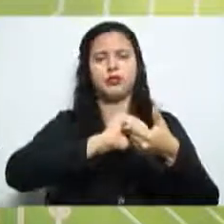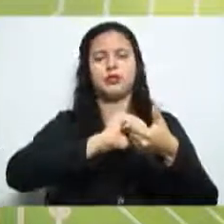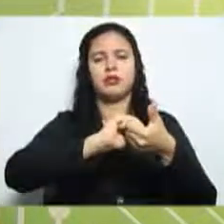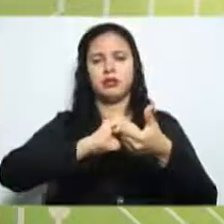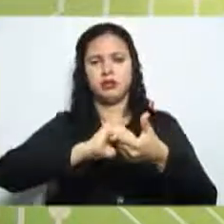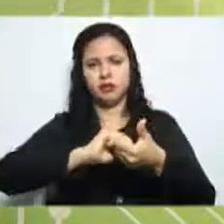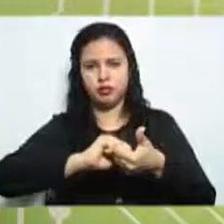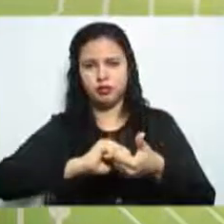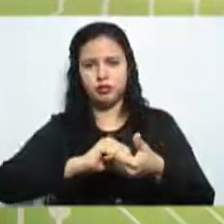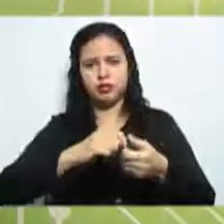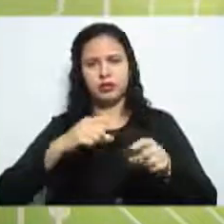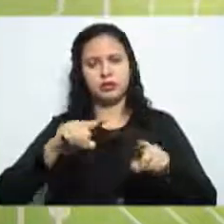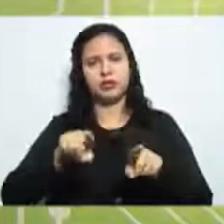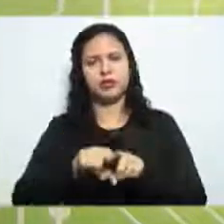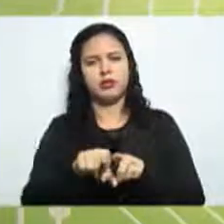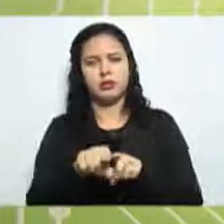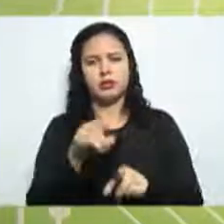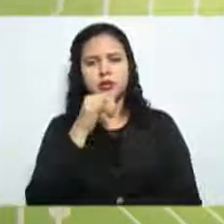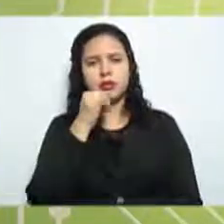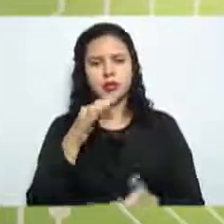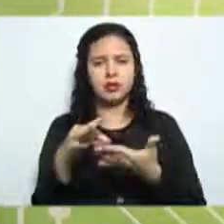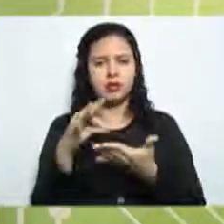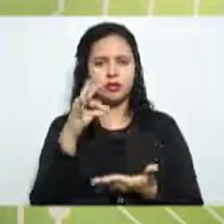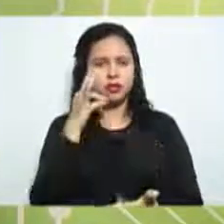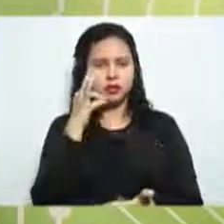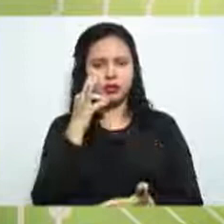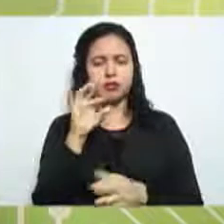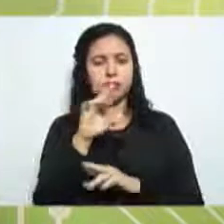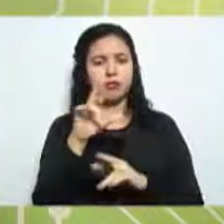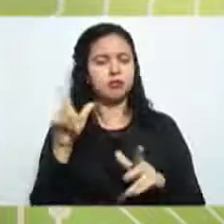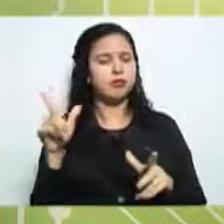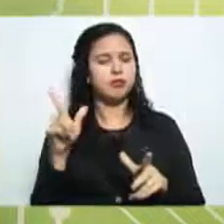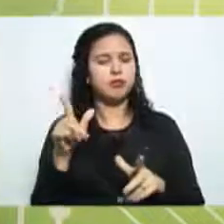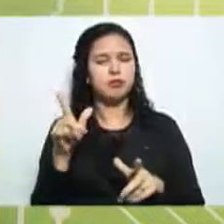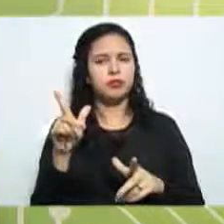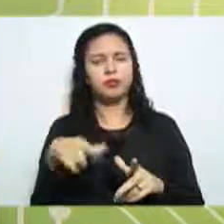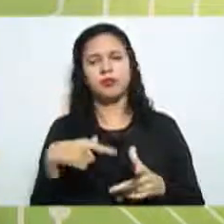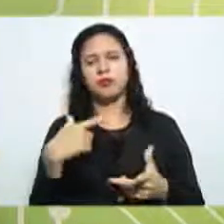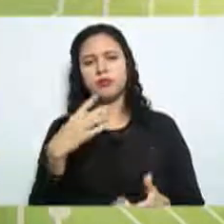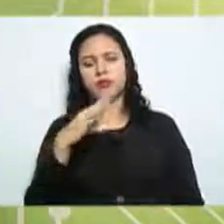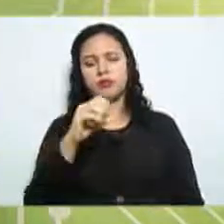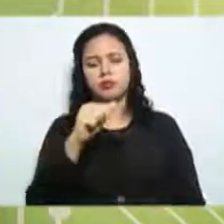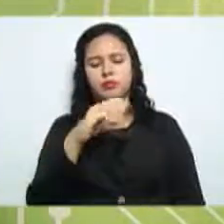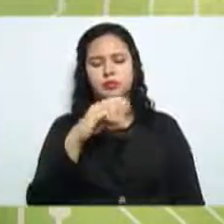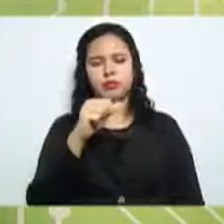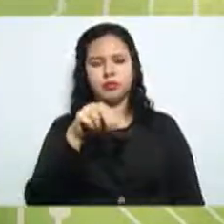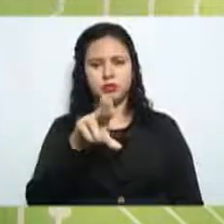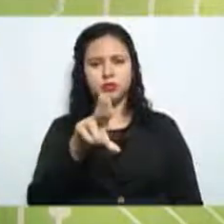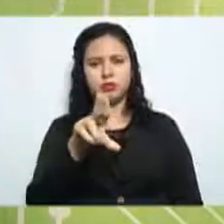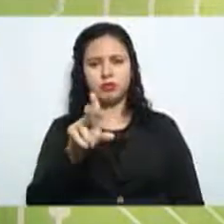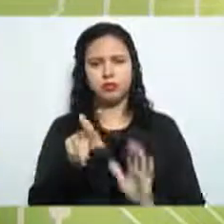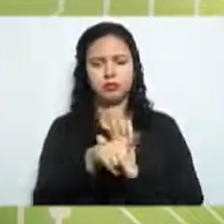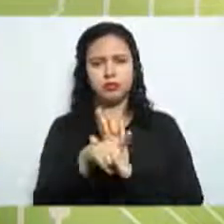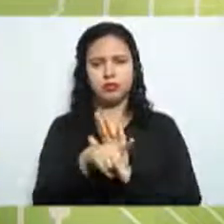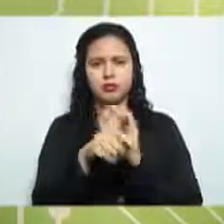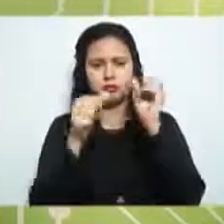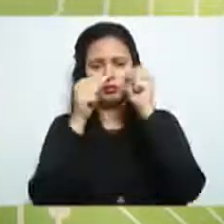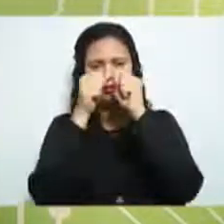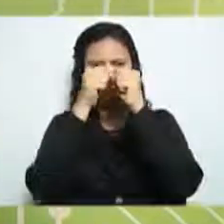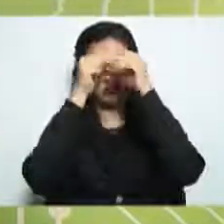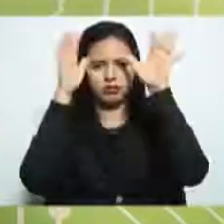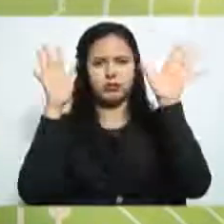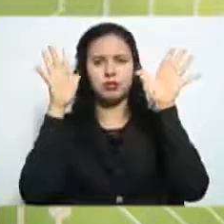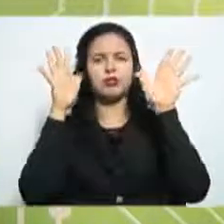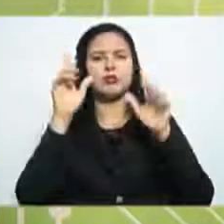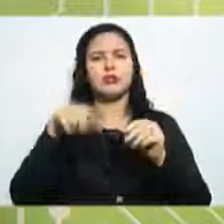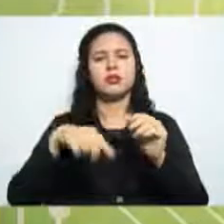trazer um café gourmet, um cacau da Amazônia, e isso sim significa